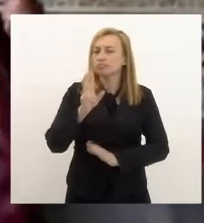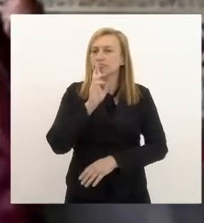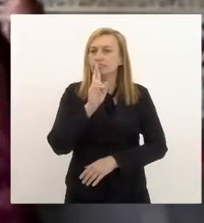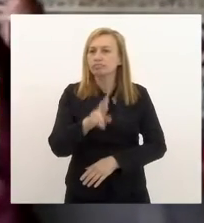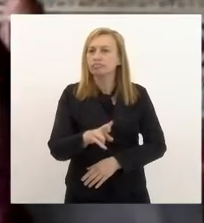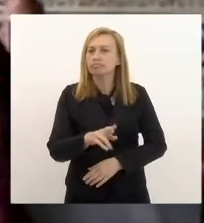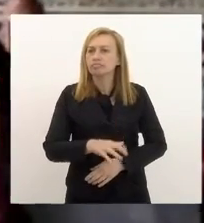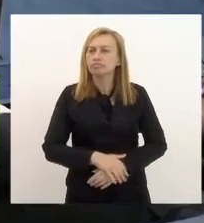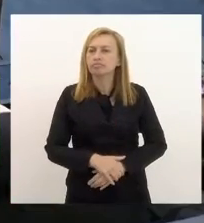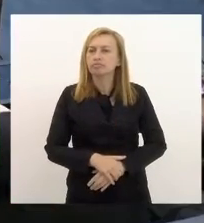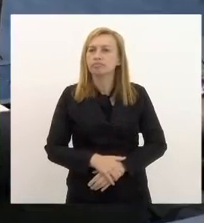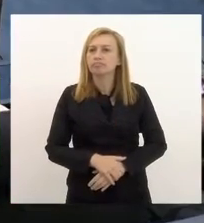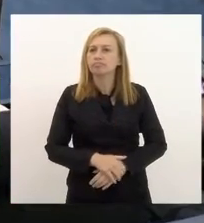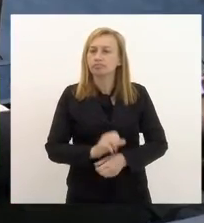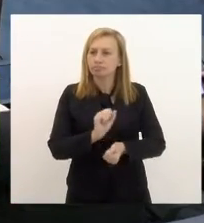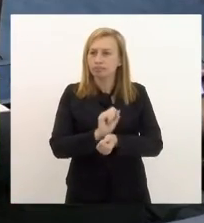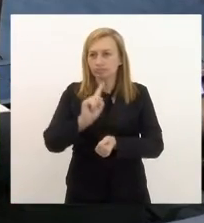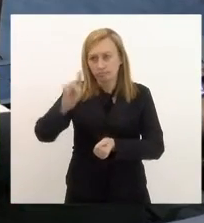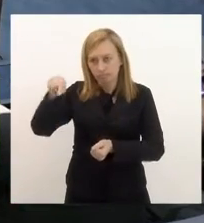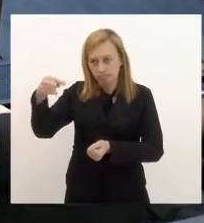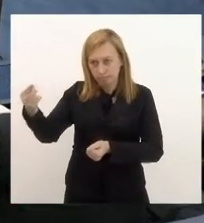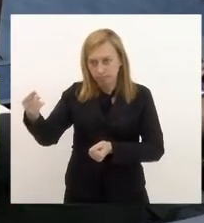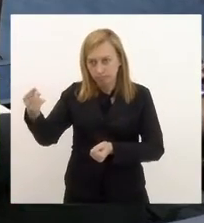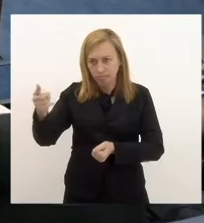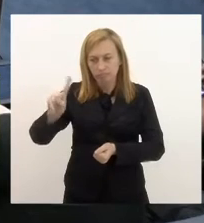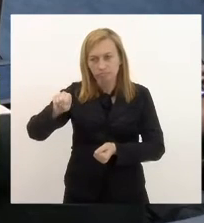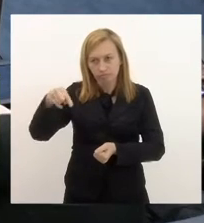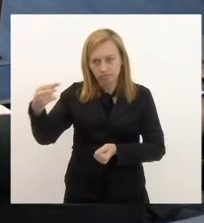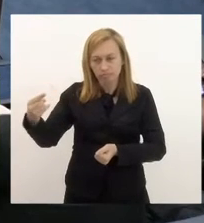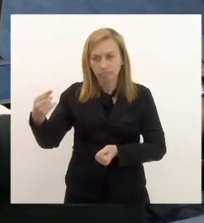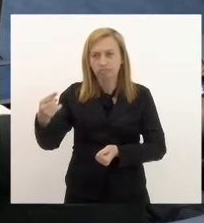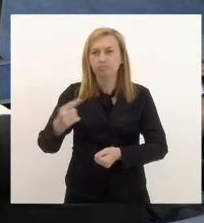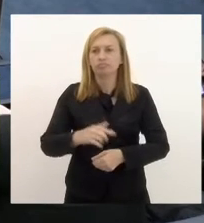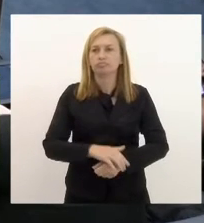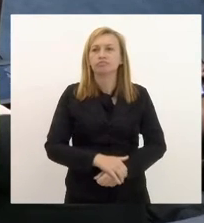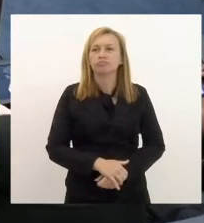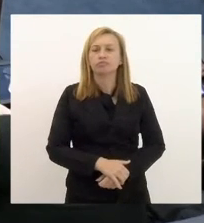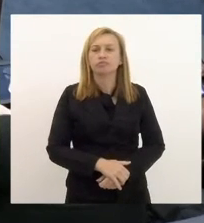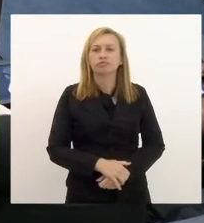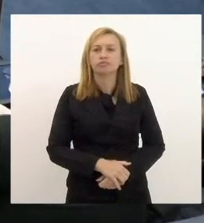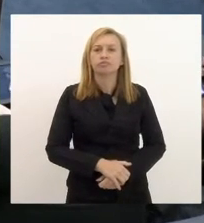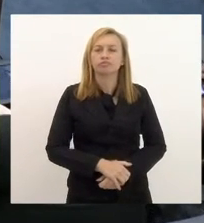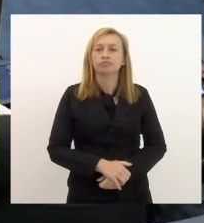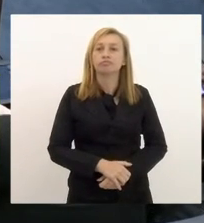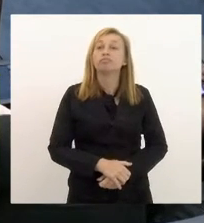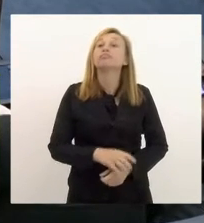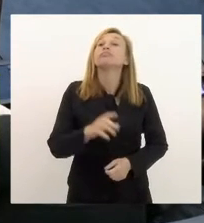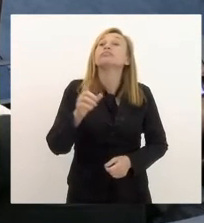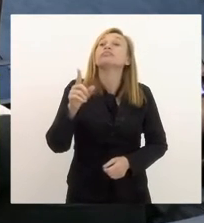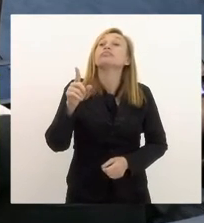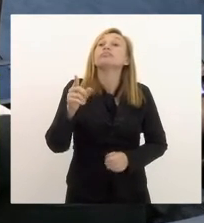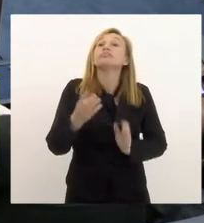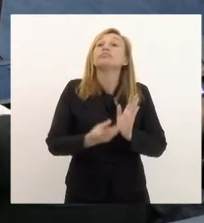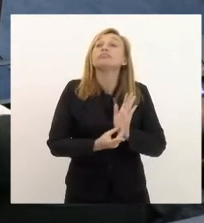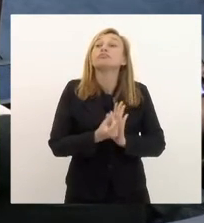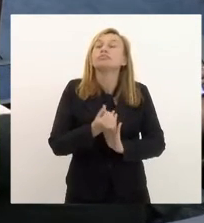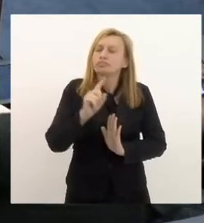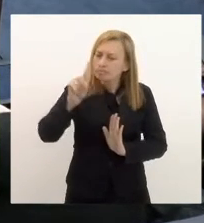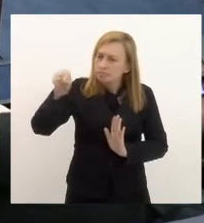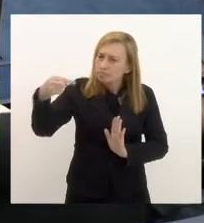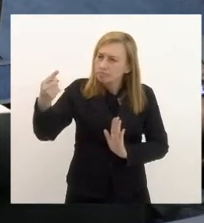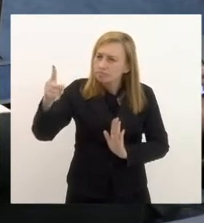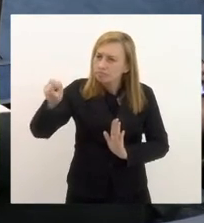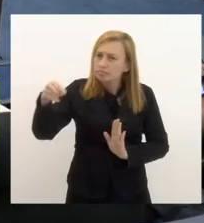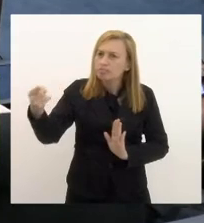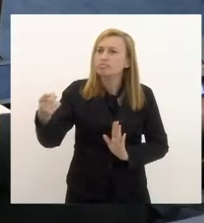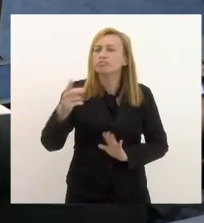respondida na próxima rodada a é do orçamento desculpa que eu ia